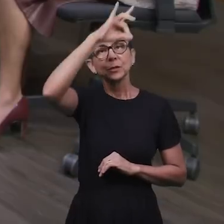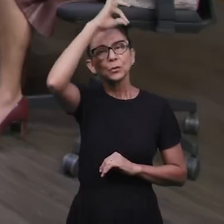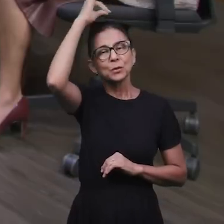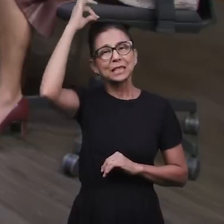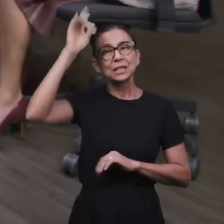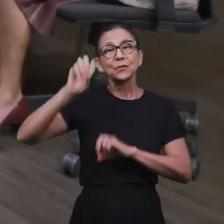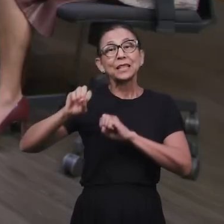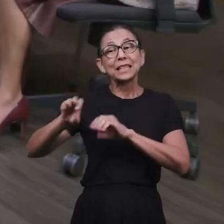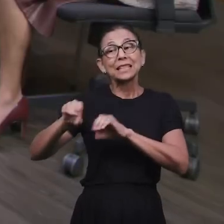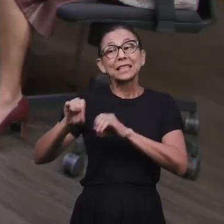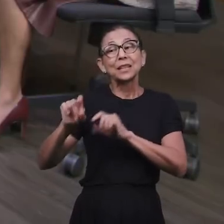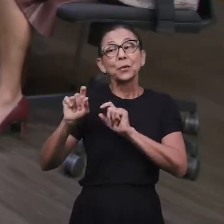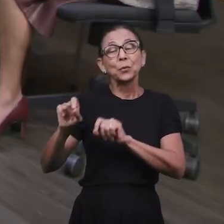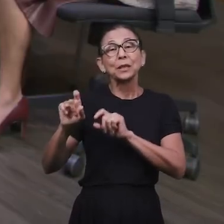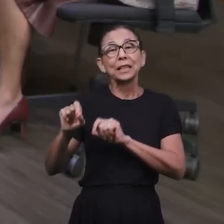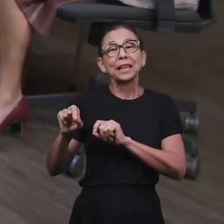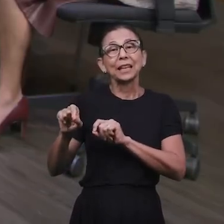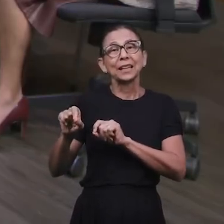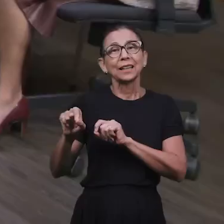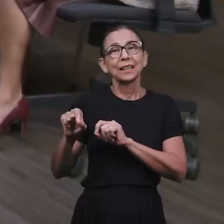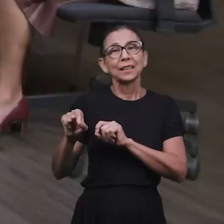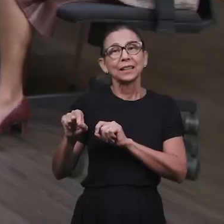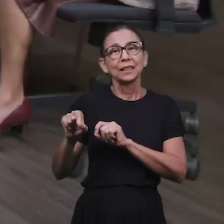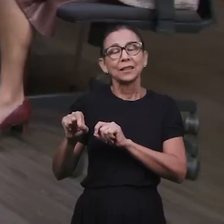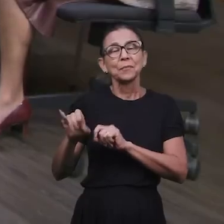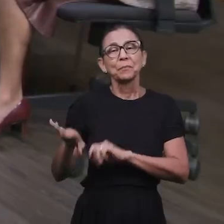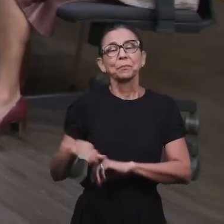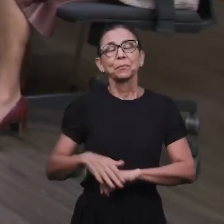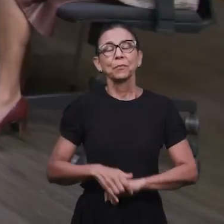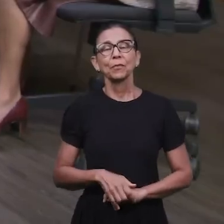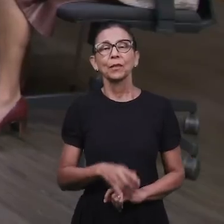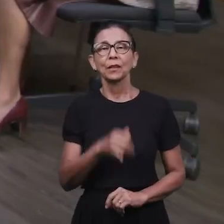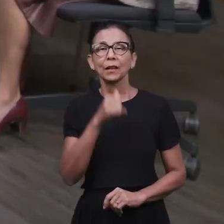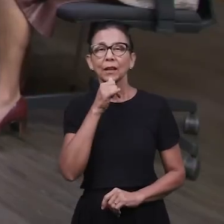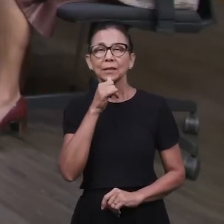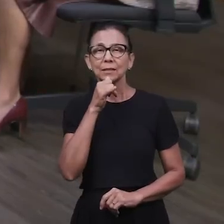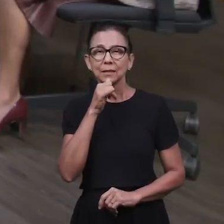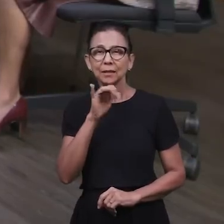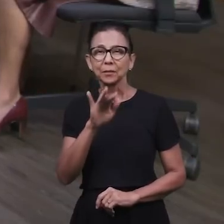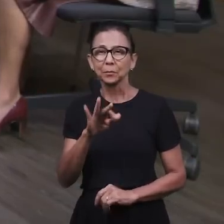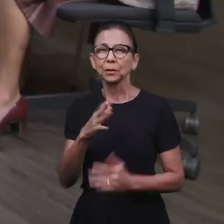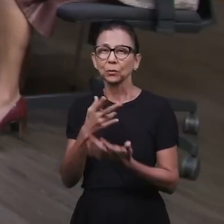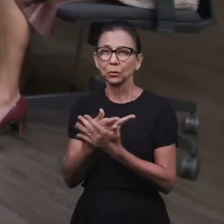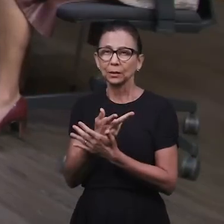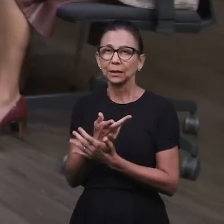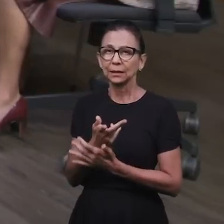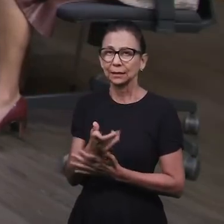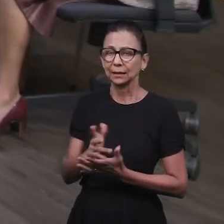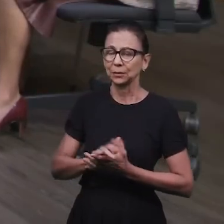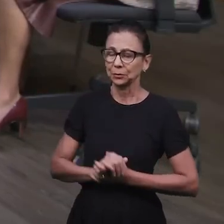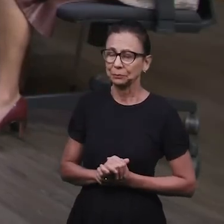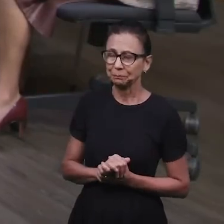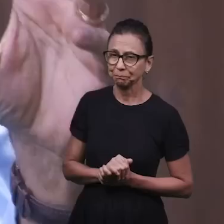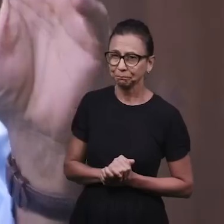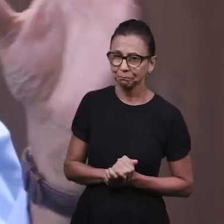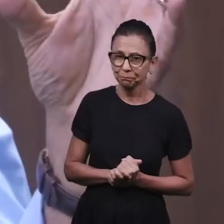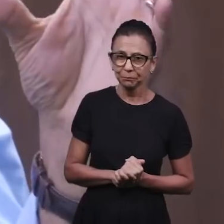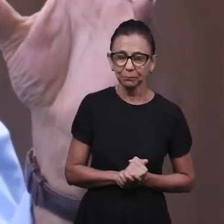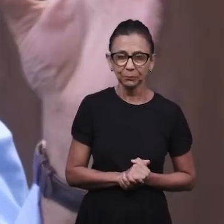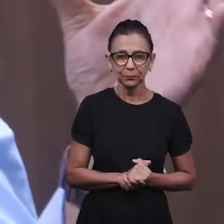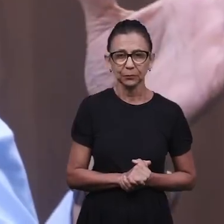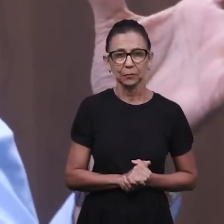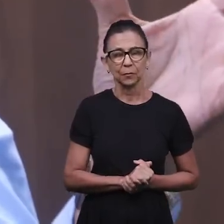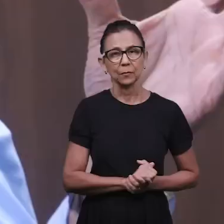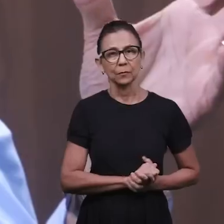carne. Lá em Corinto, por exemplo, existiam 2 grandes templos, o templo de